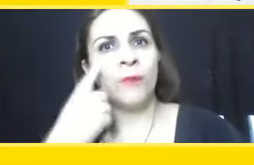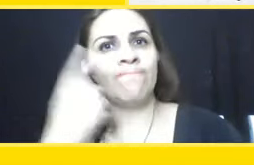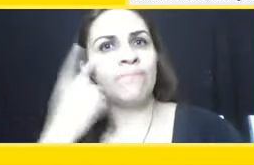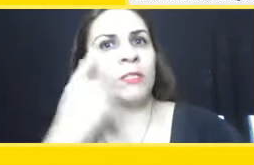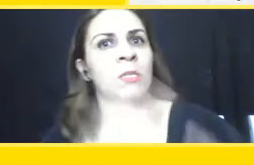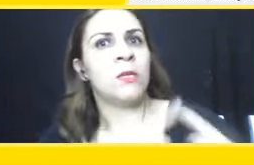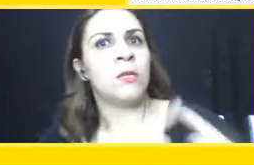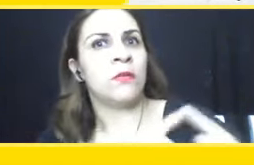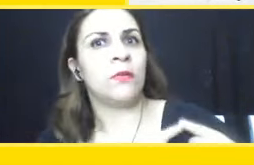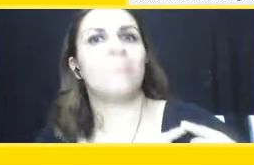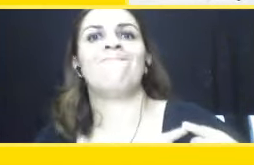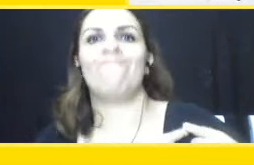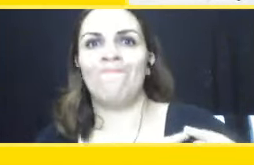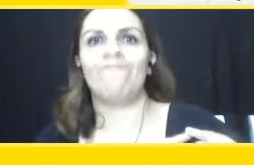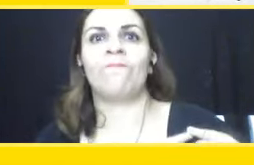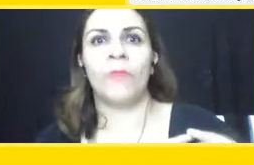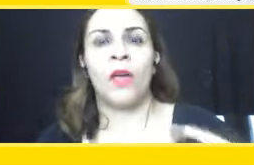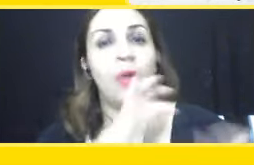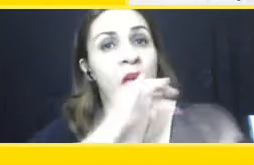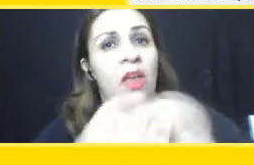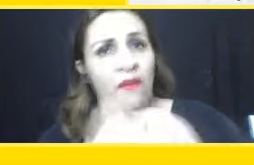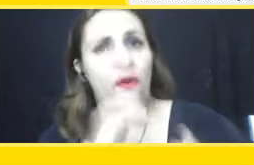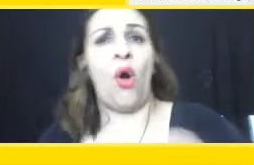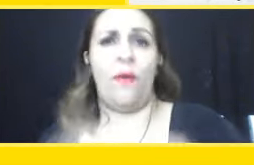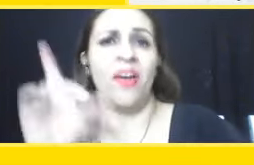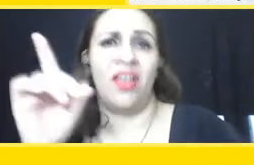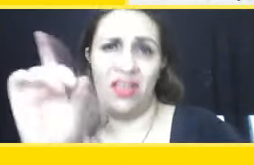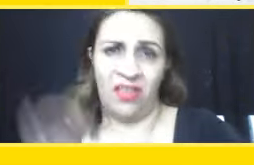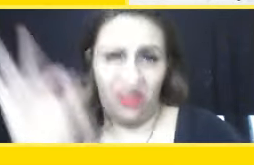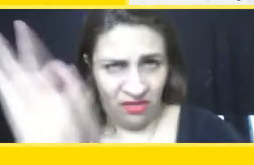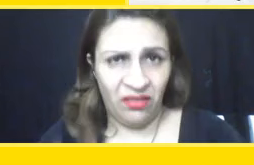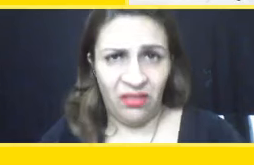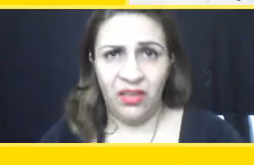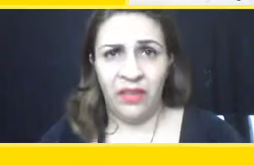É claro, essa reforma, ela não foi uma reforma